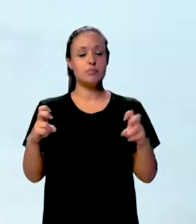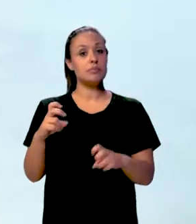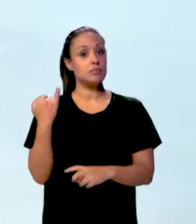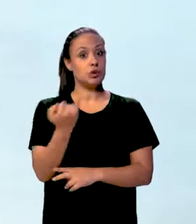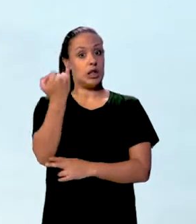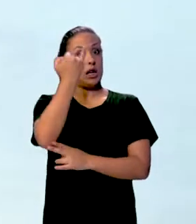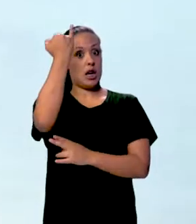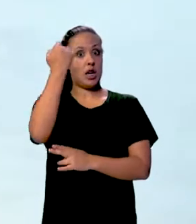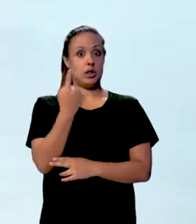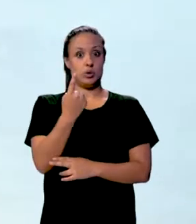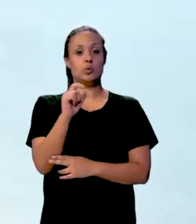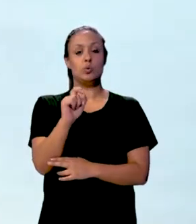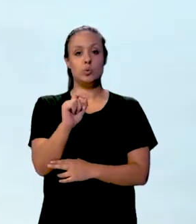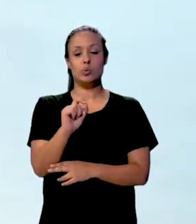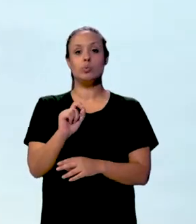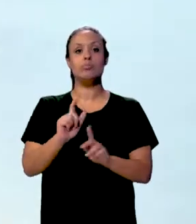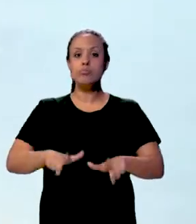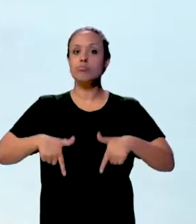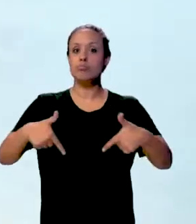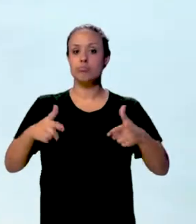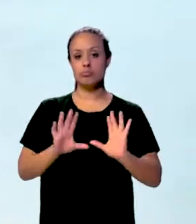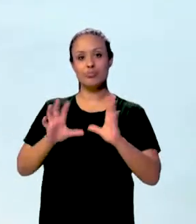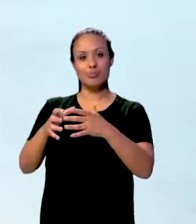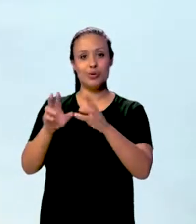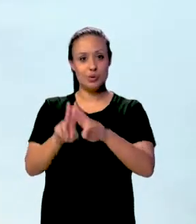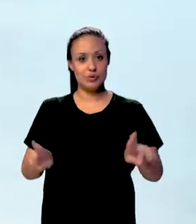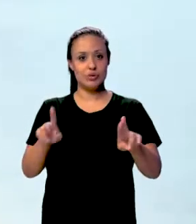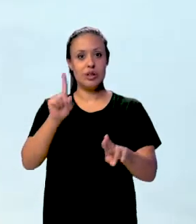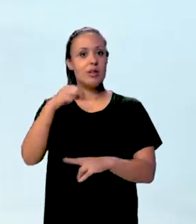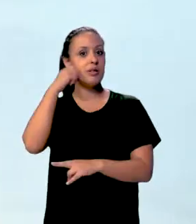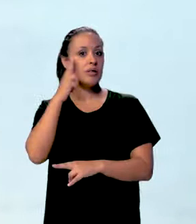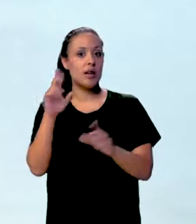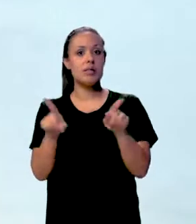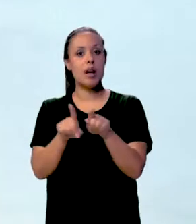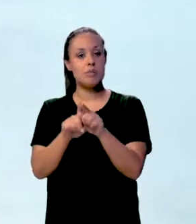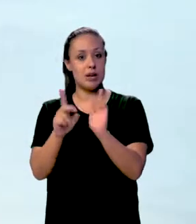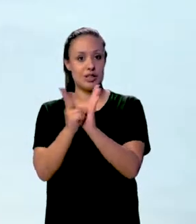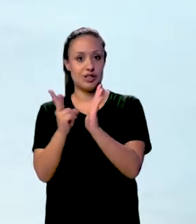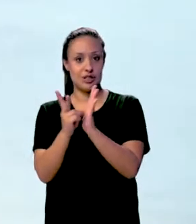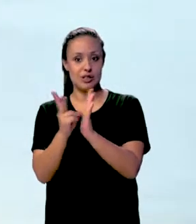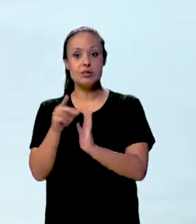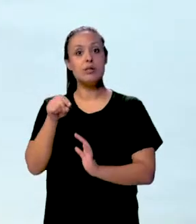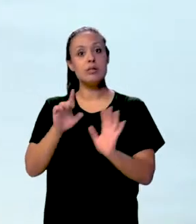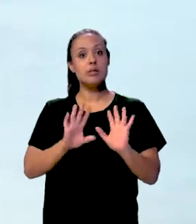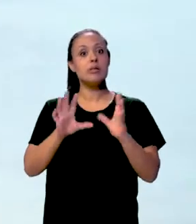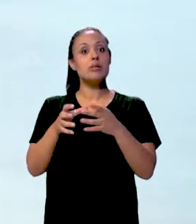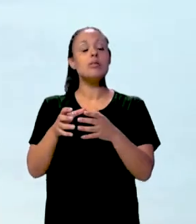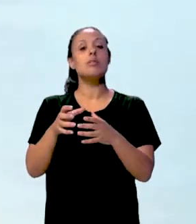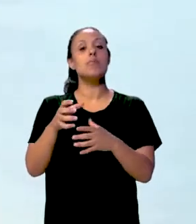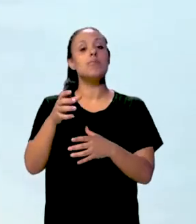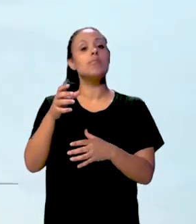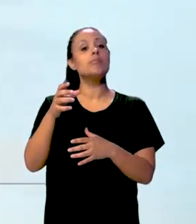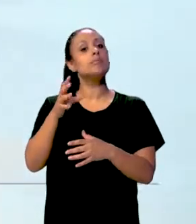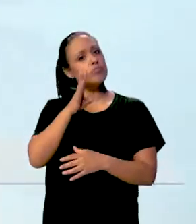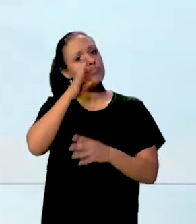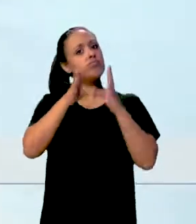Florianópolis, nós tivemos uma iniciativa muito importante que foi bancada pelo movimento estudantil negro indígena da UFSC, de criar